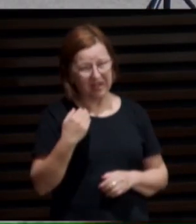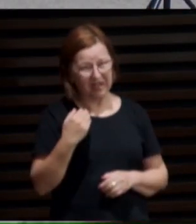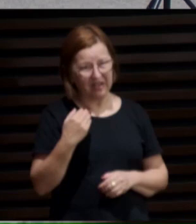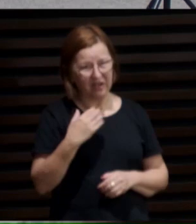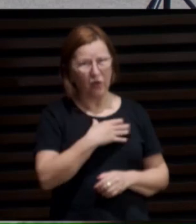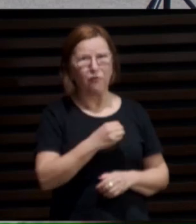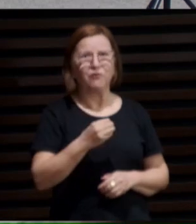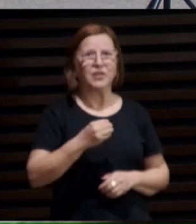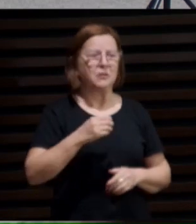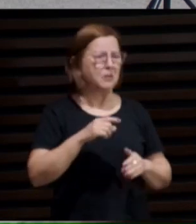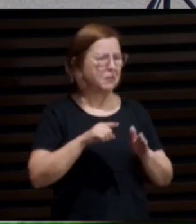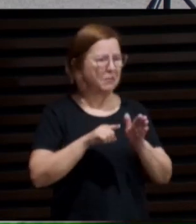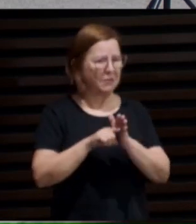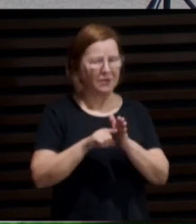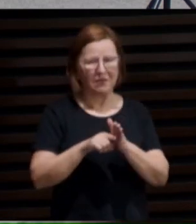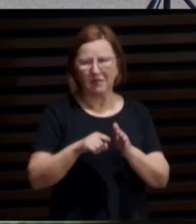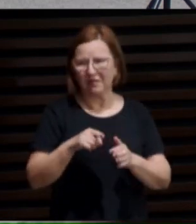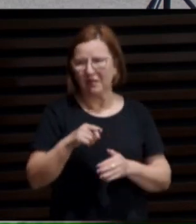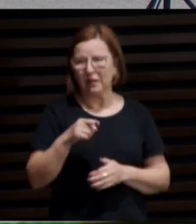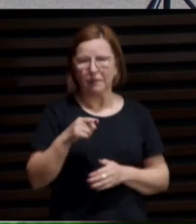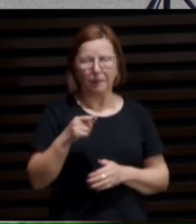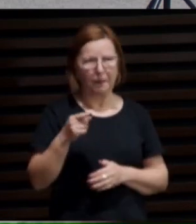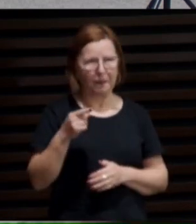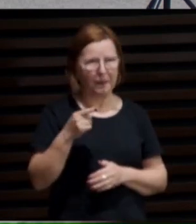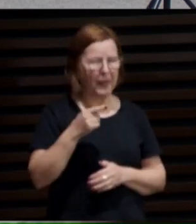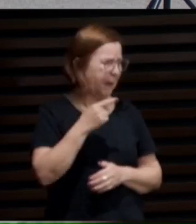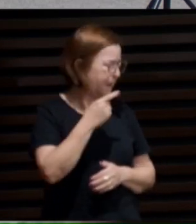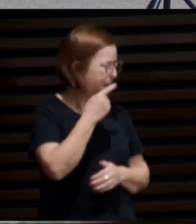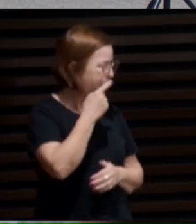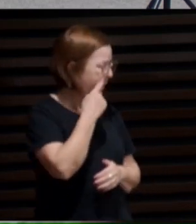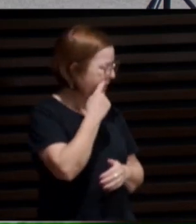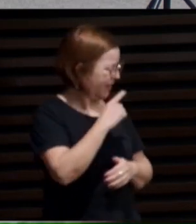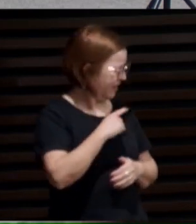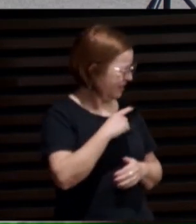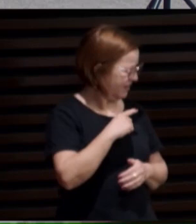a lenha, temos o holocausto, temos o altar, mas cadê o